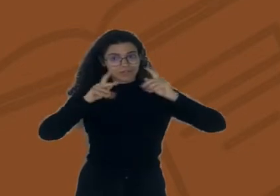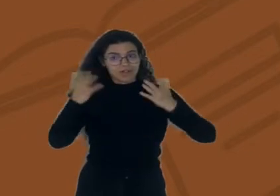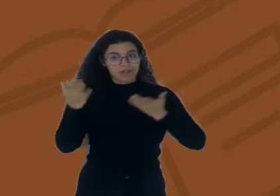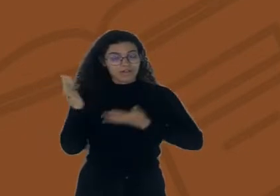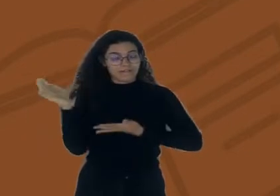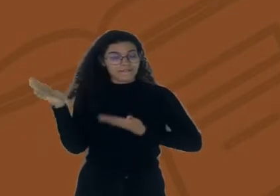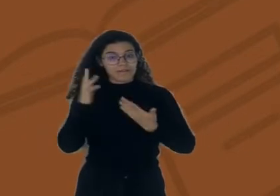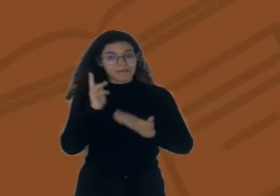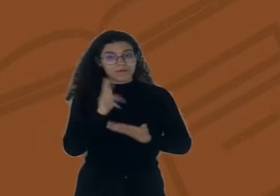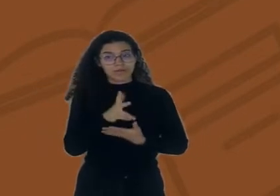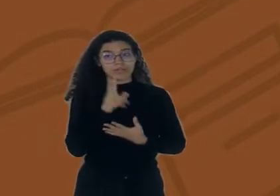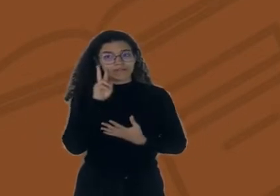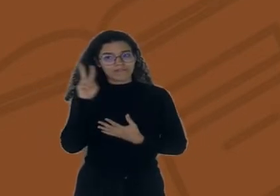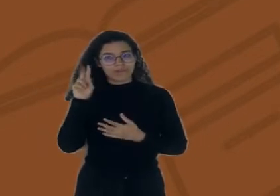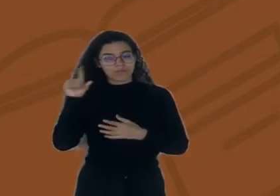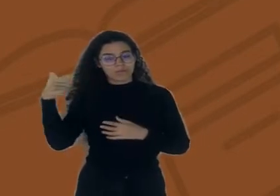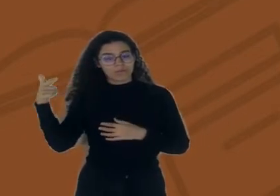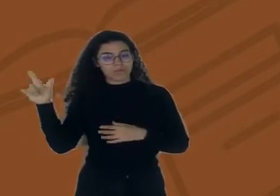observando agora o próximo slide.